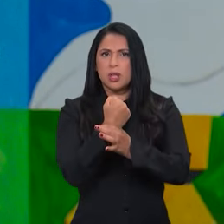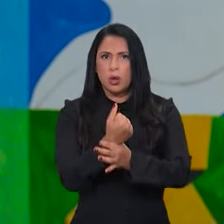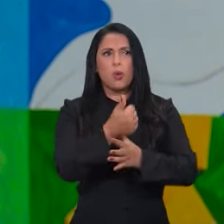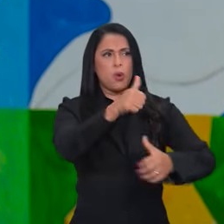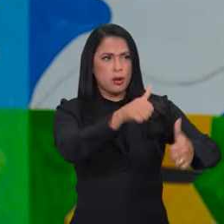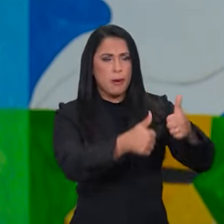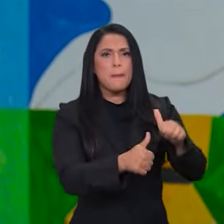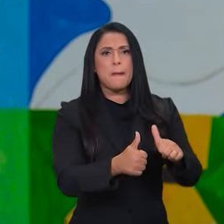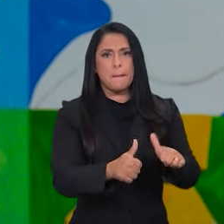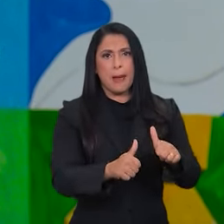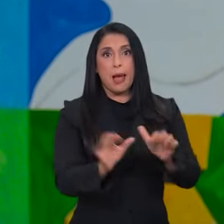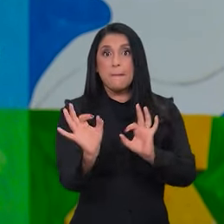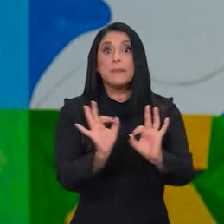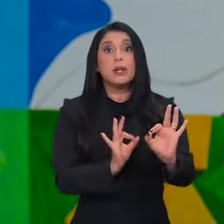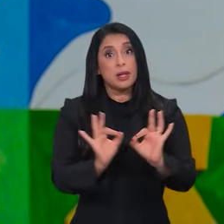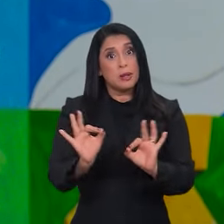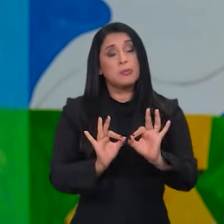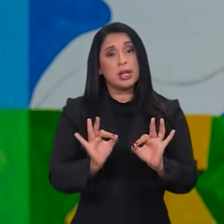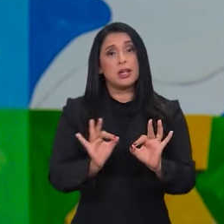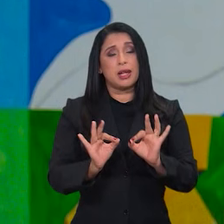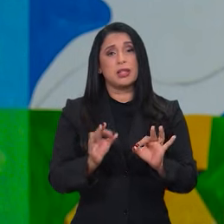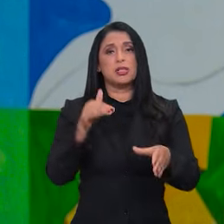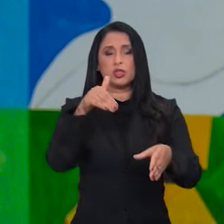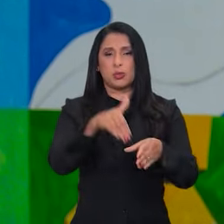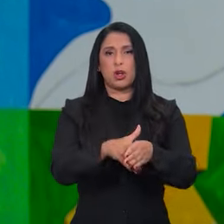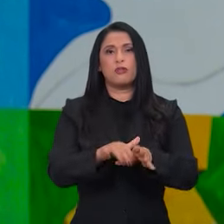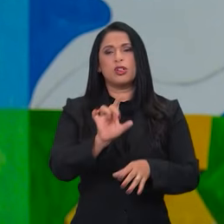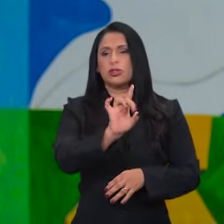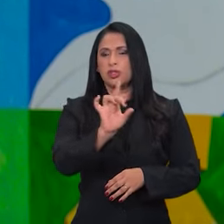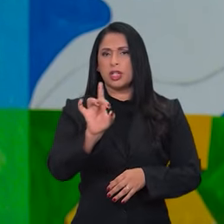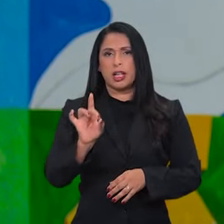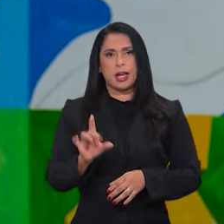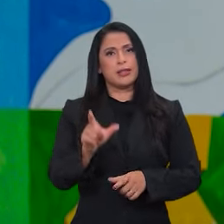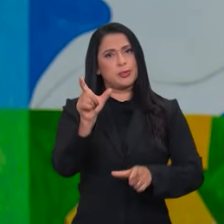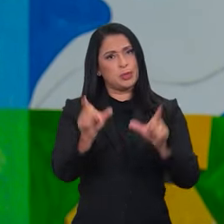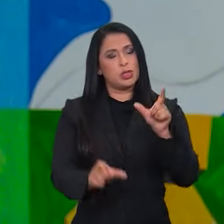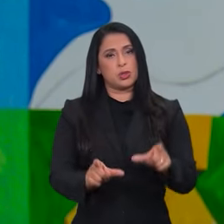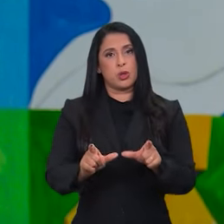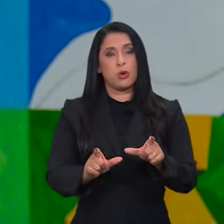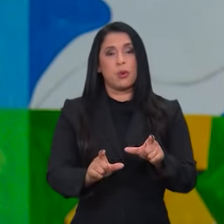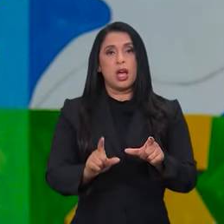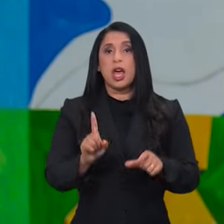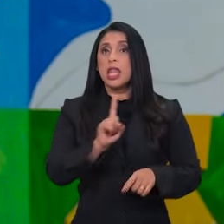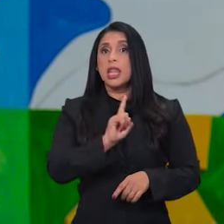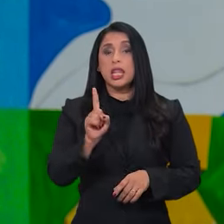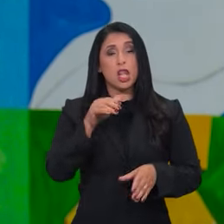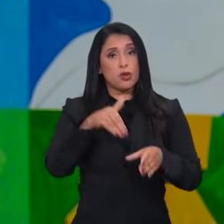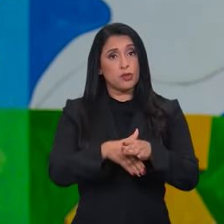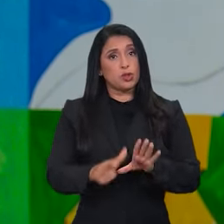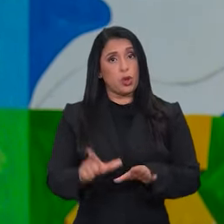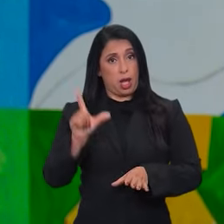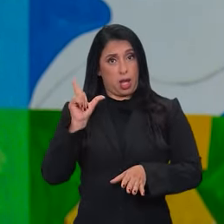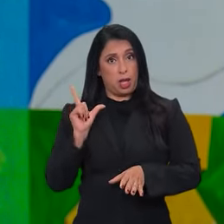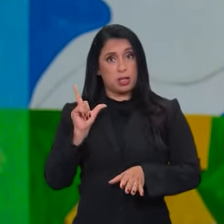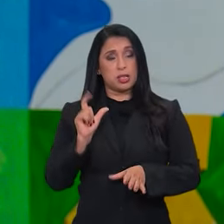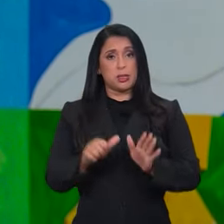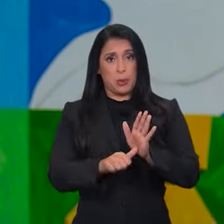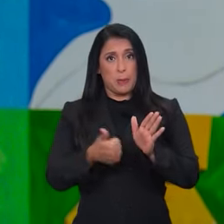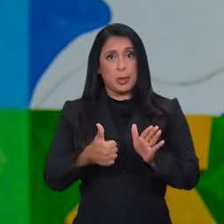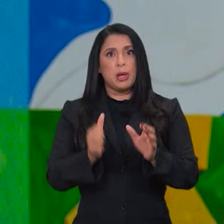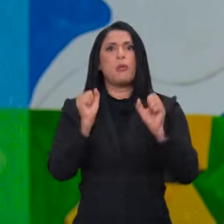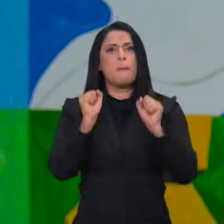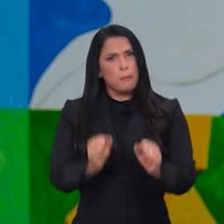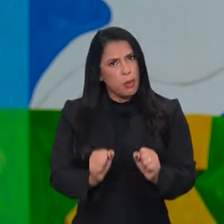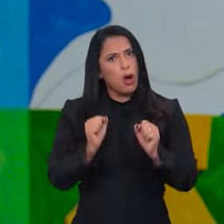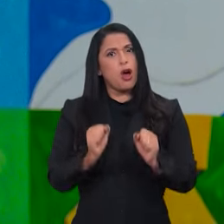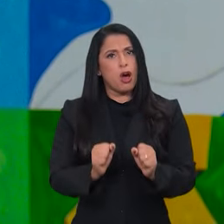seguras e auditáveis estão Preparadas para receber o voto de cada pessoa quem não votou no primeiro turno não só